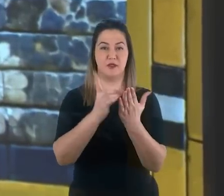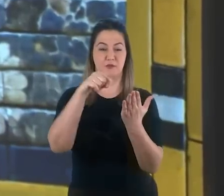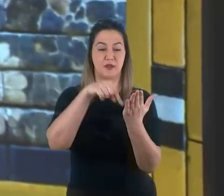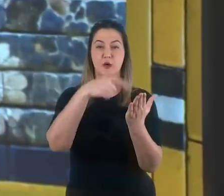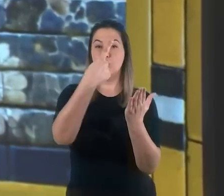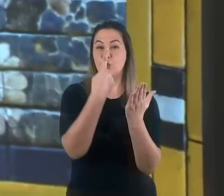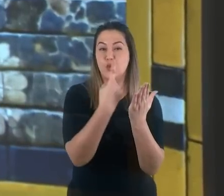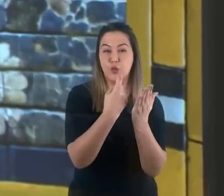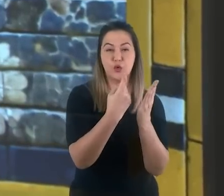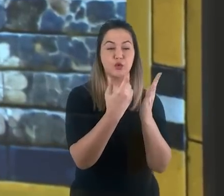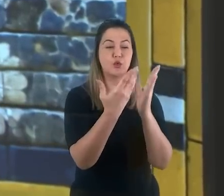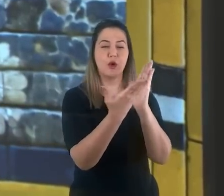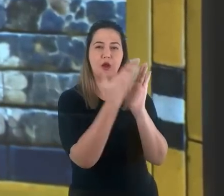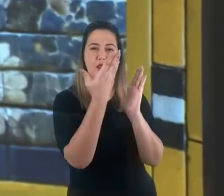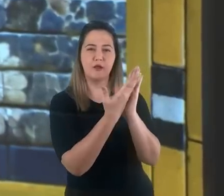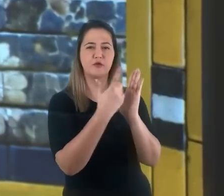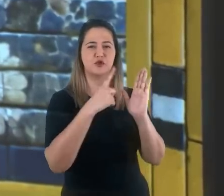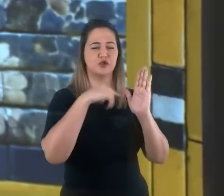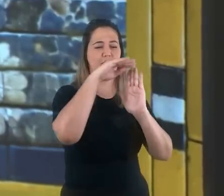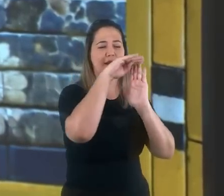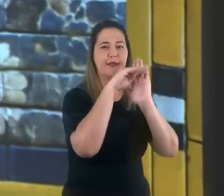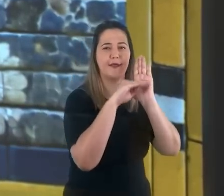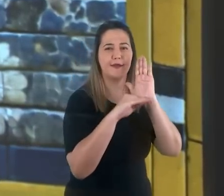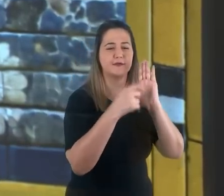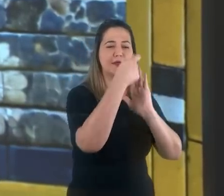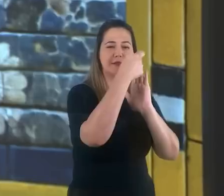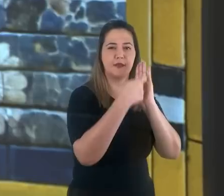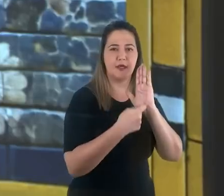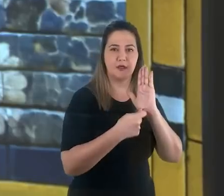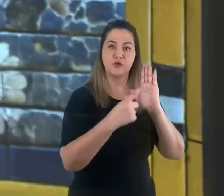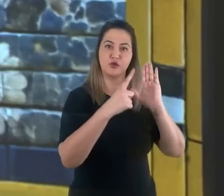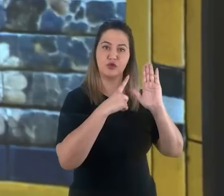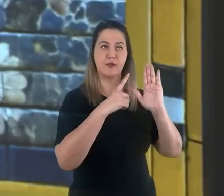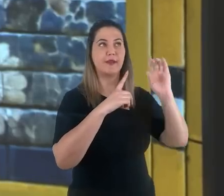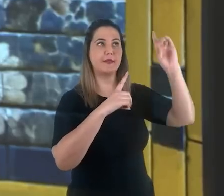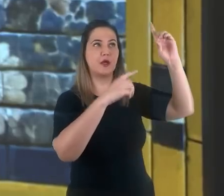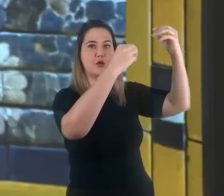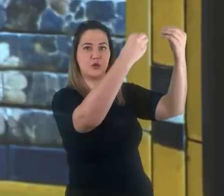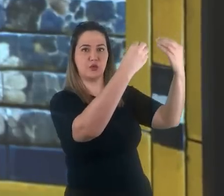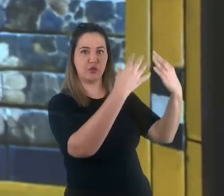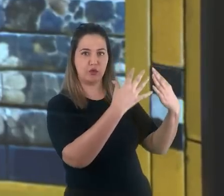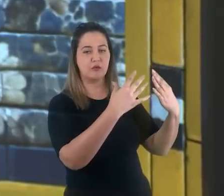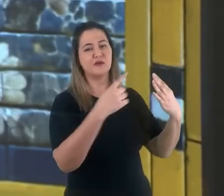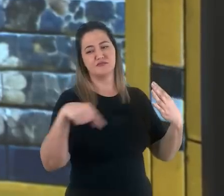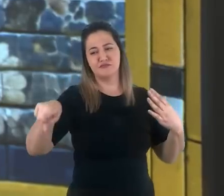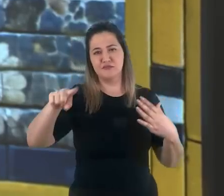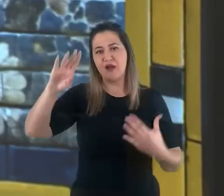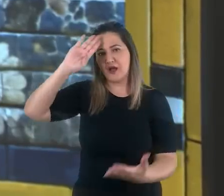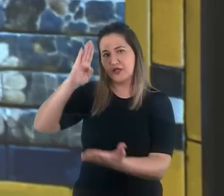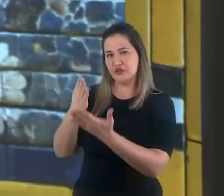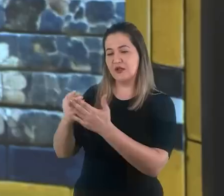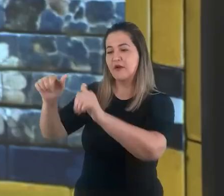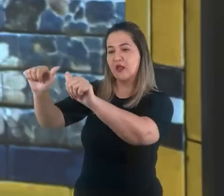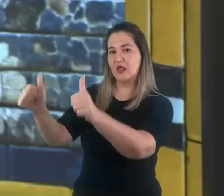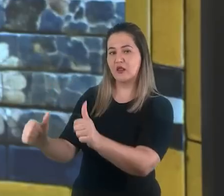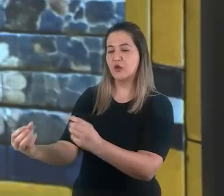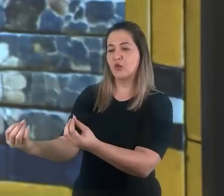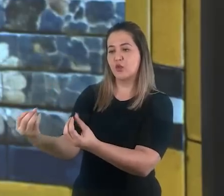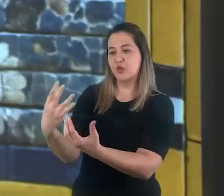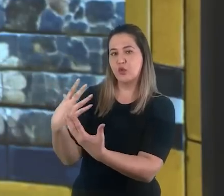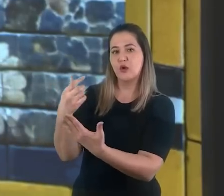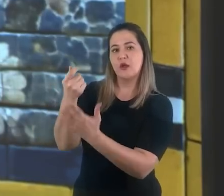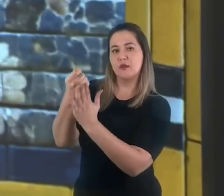uma lista de textos inspirados supostamente por alguma divindade. A tarefa, portanto, que eu tenho hoje